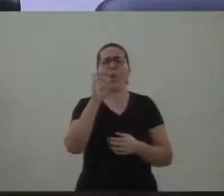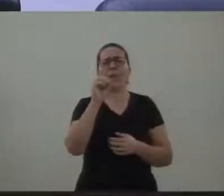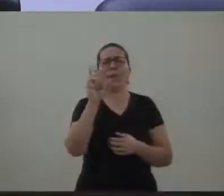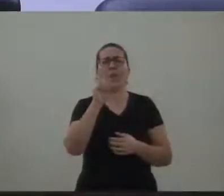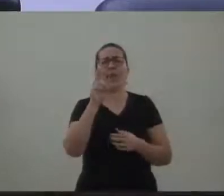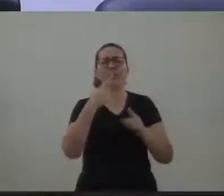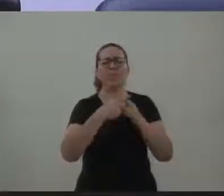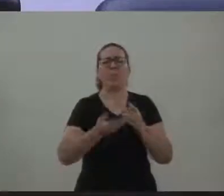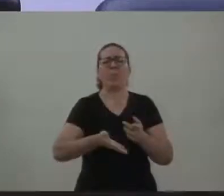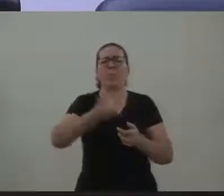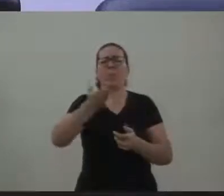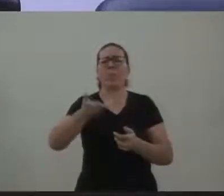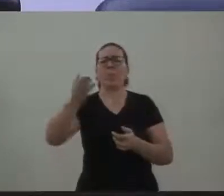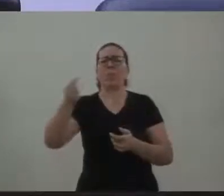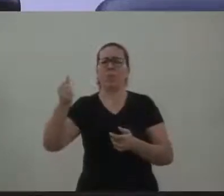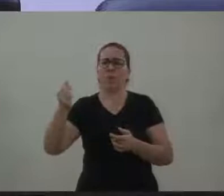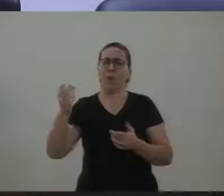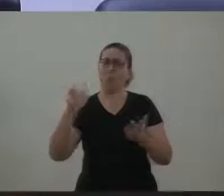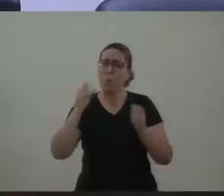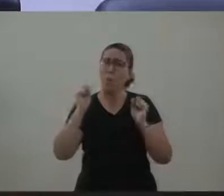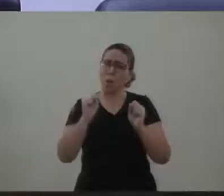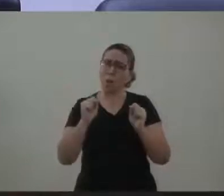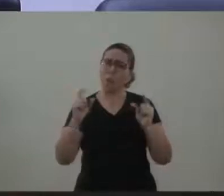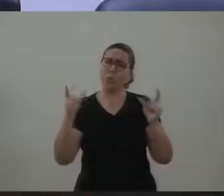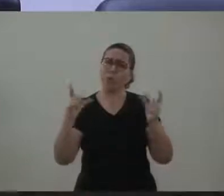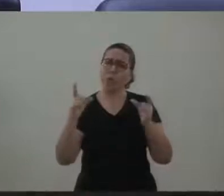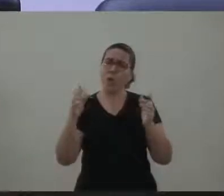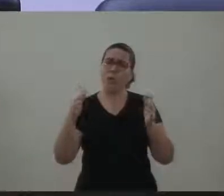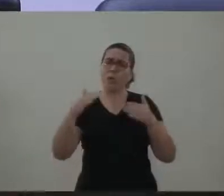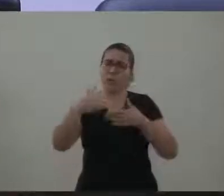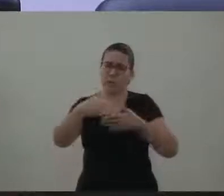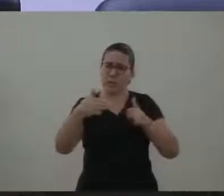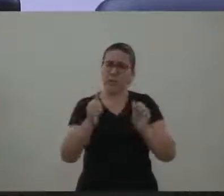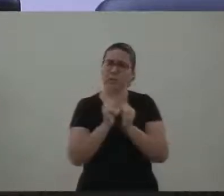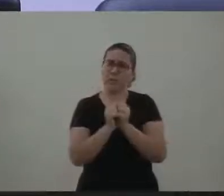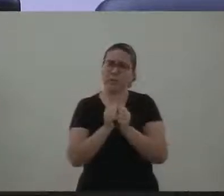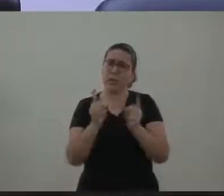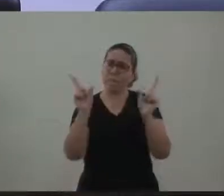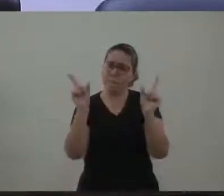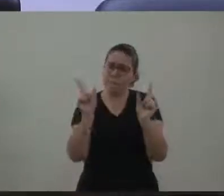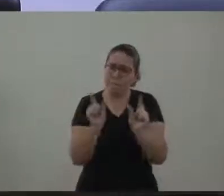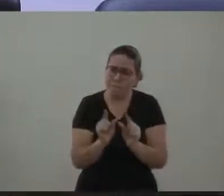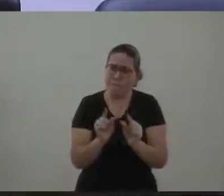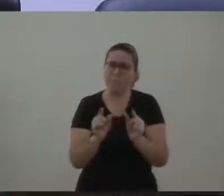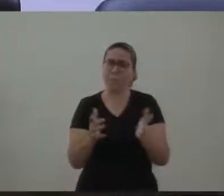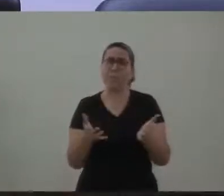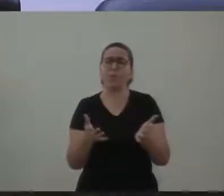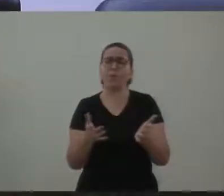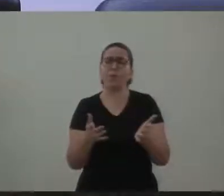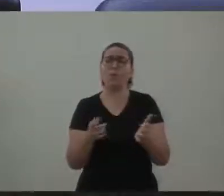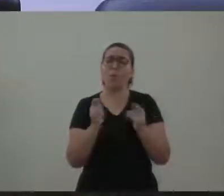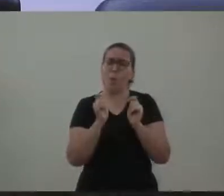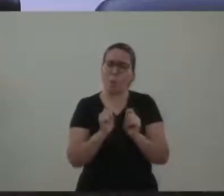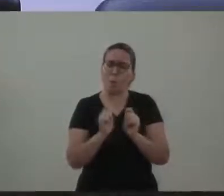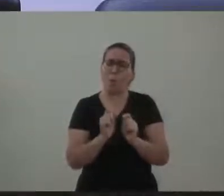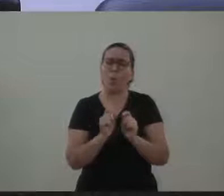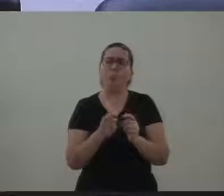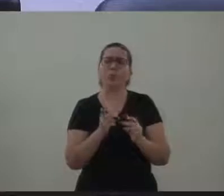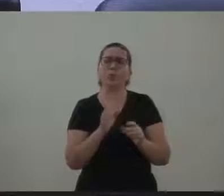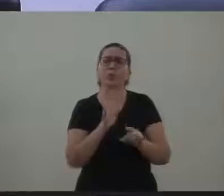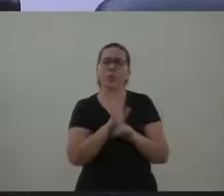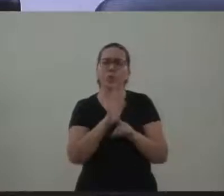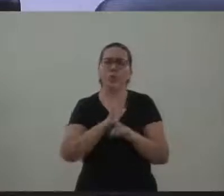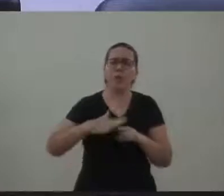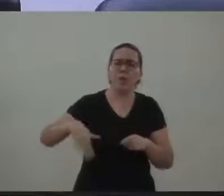subiu tudo, talvez uma cesta um pouco mais econômica, mas que pudesse atender a